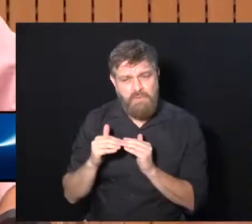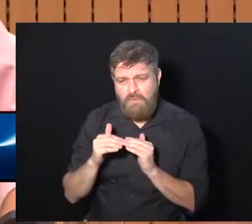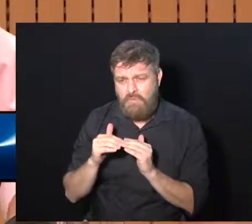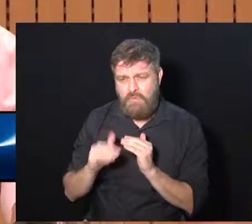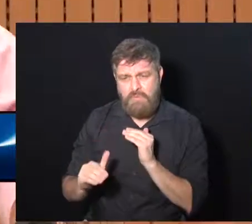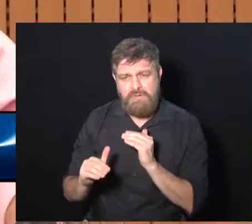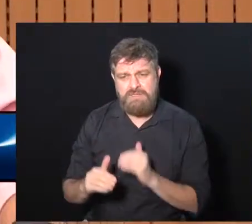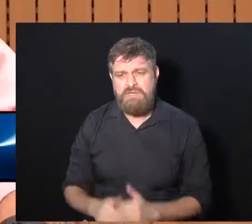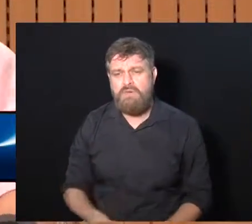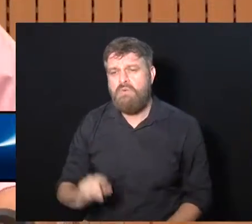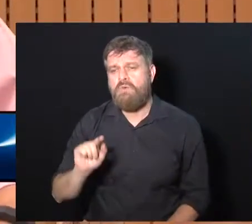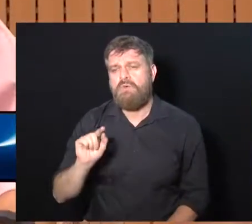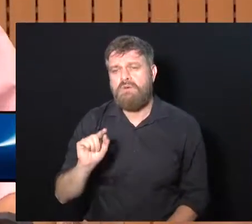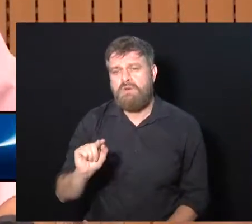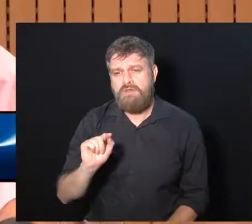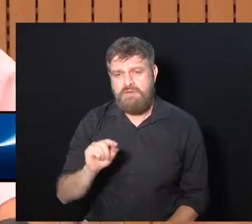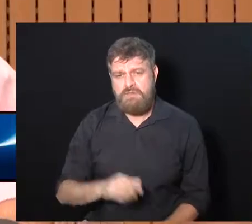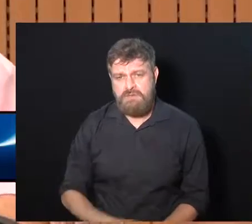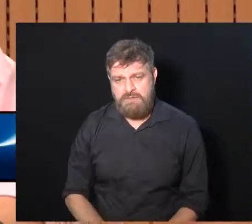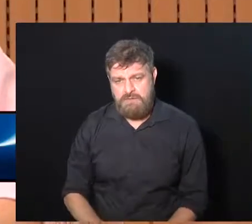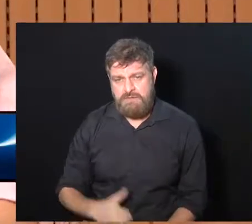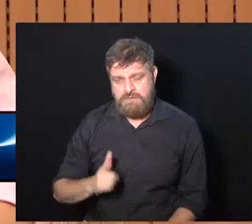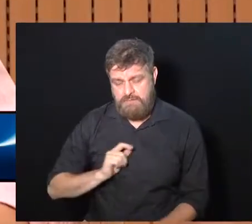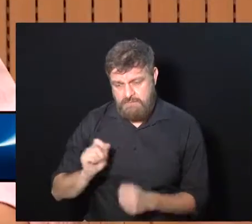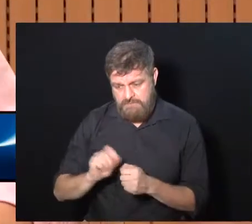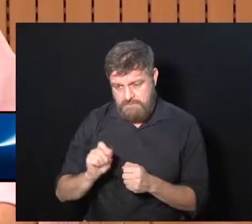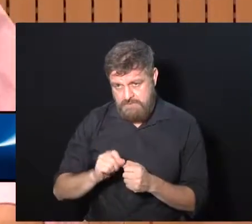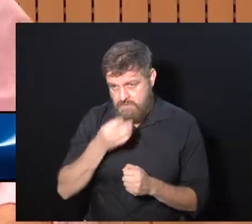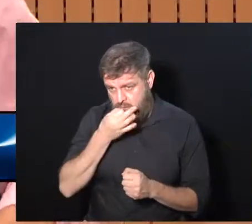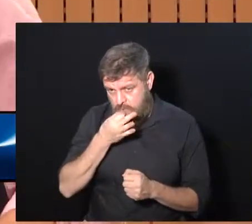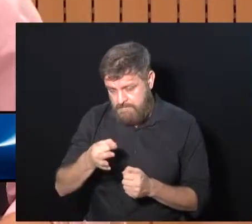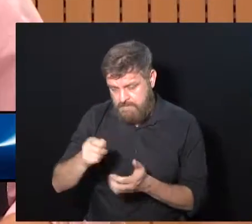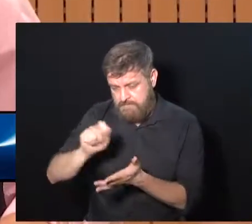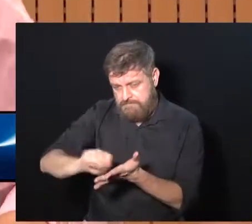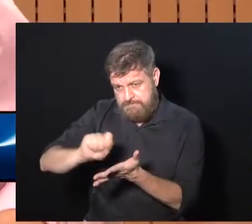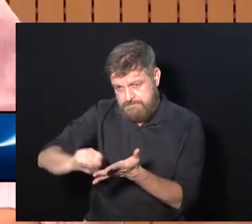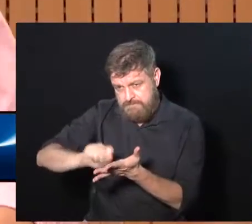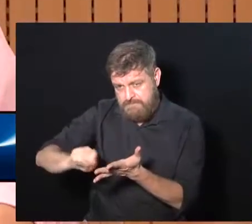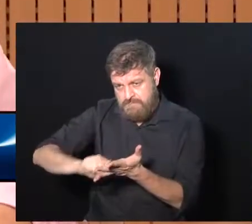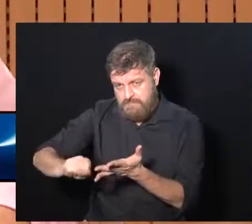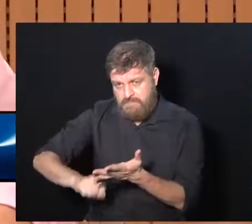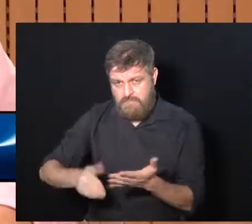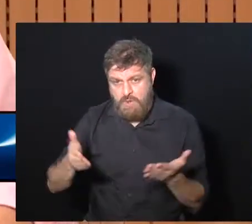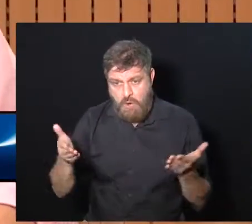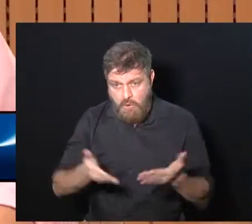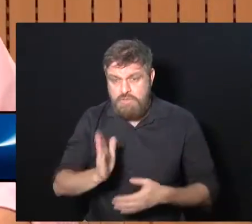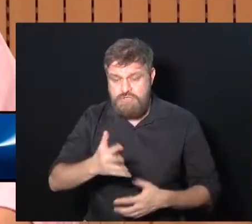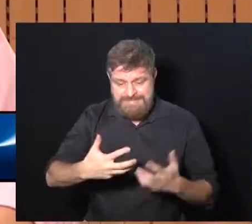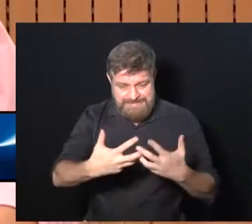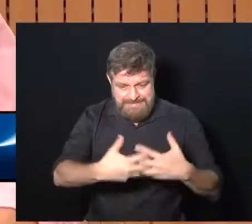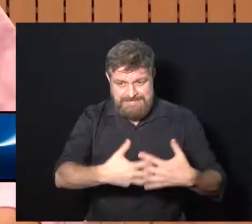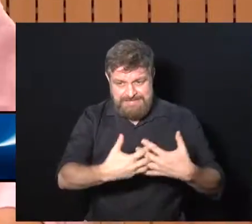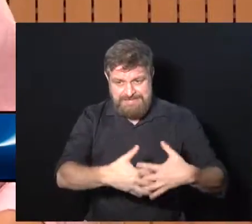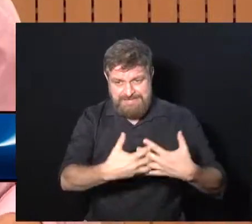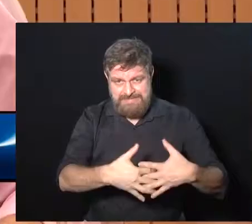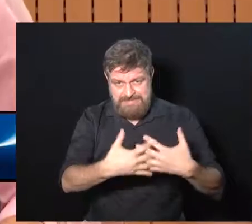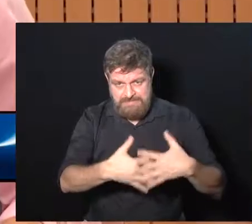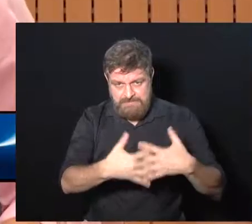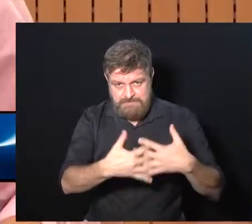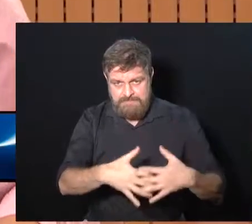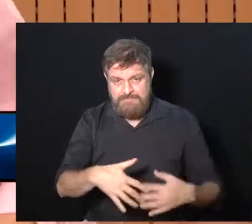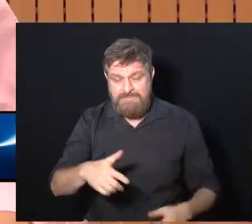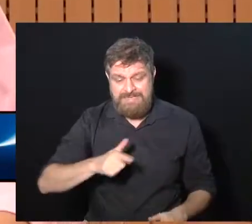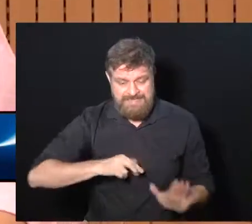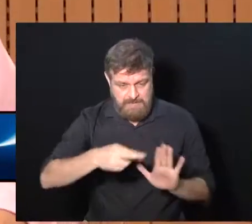incompatibilidade antes, e eu fiz o parecer justamente devido a isso, que hoje em dia a gente já se aplica a essa